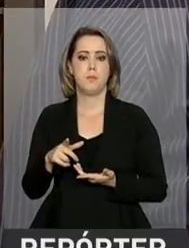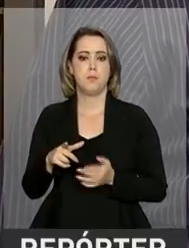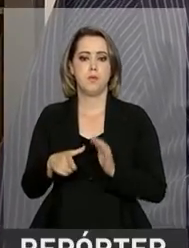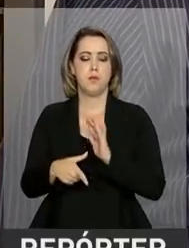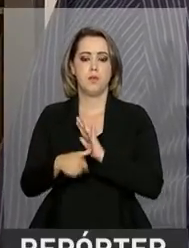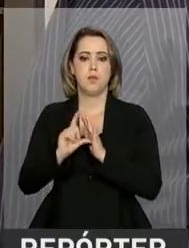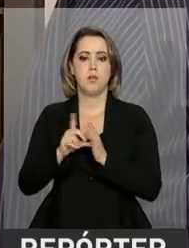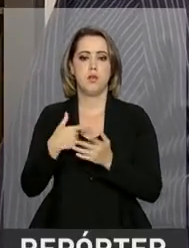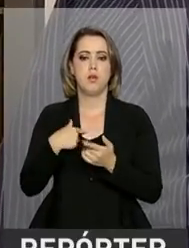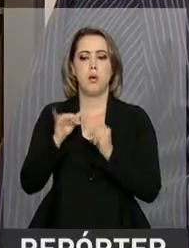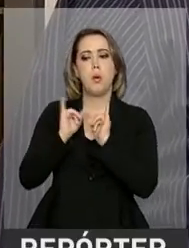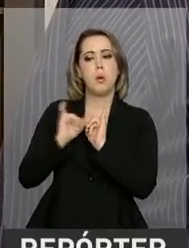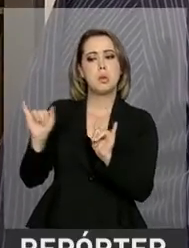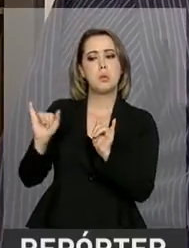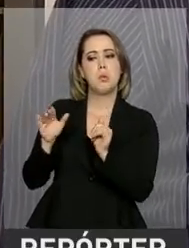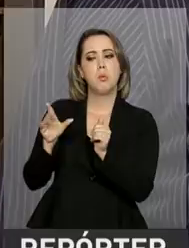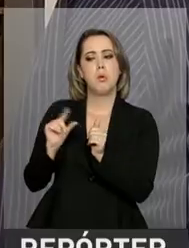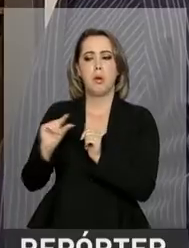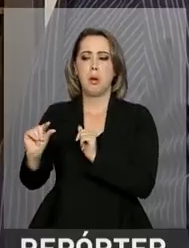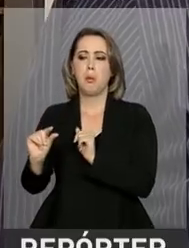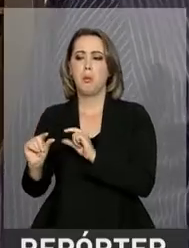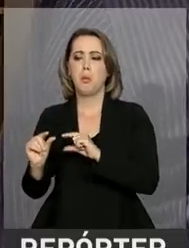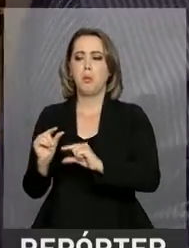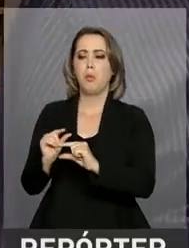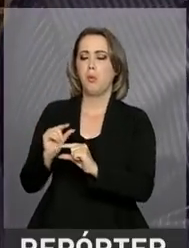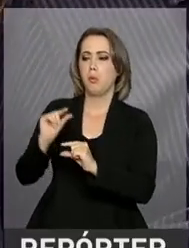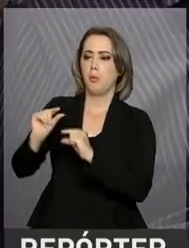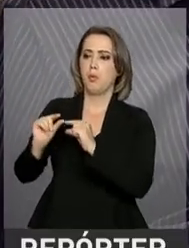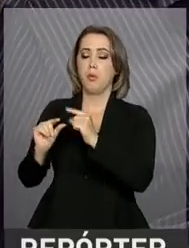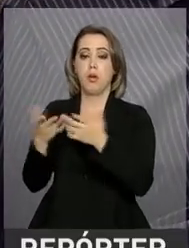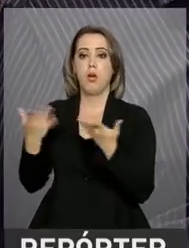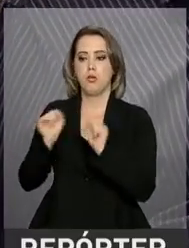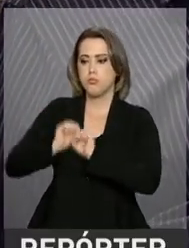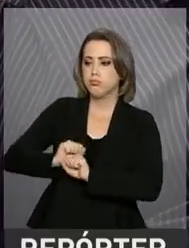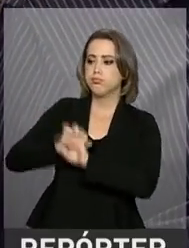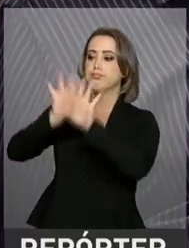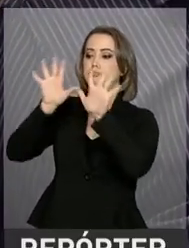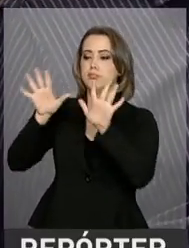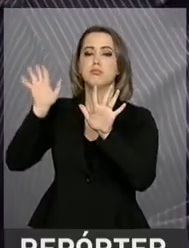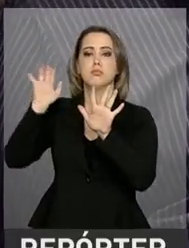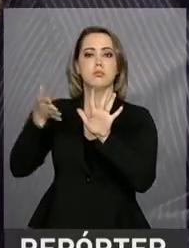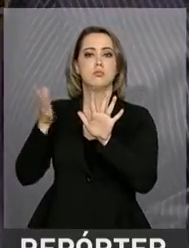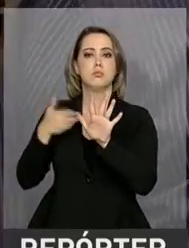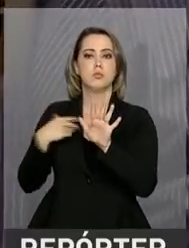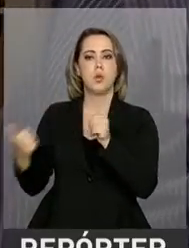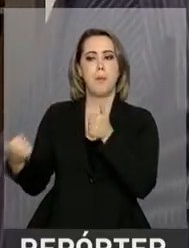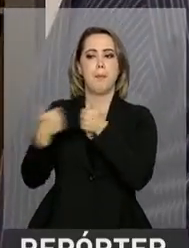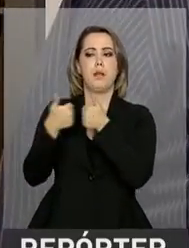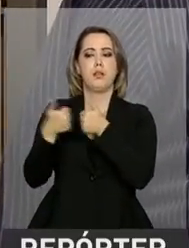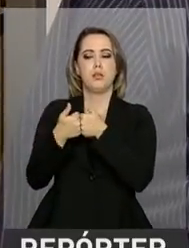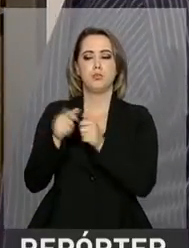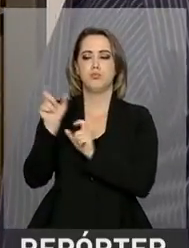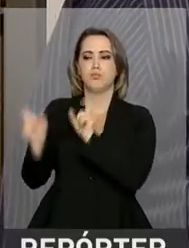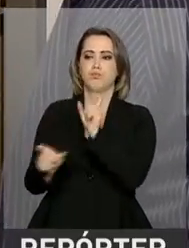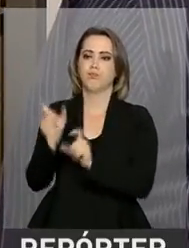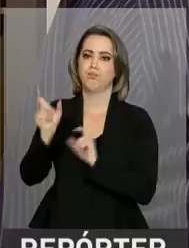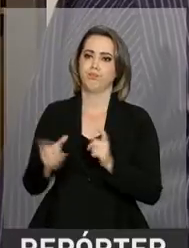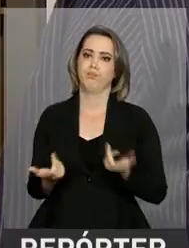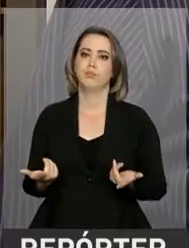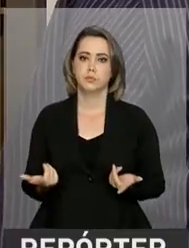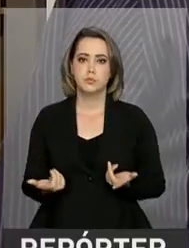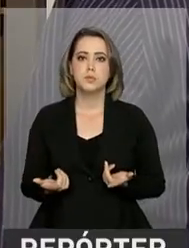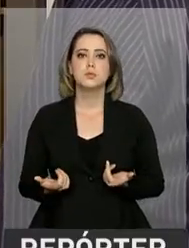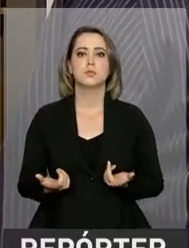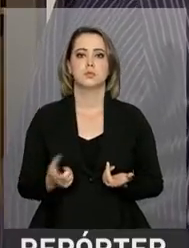sendo publicado de forma um pouco crua, né? Assim a gente já dá uma ideia, né, mais próxima. Eu acho que a grande questão é